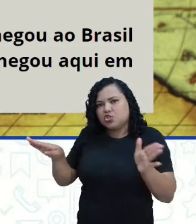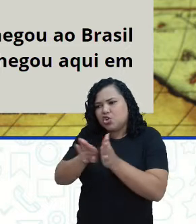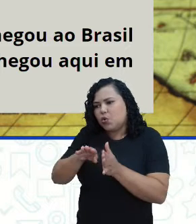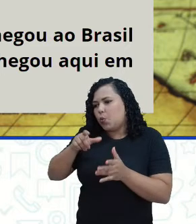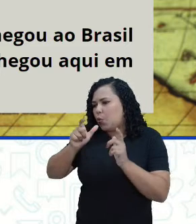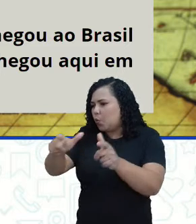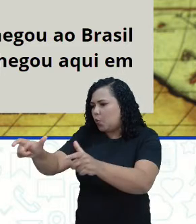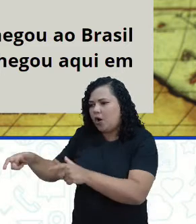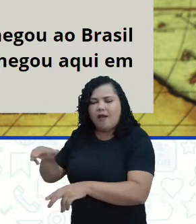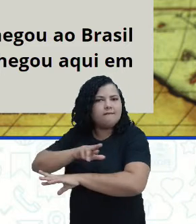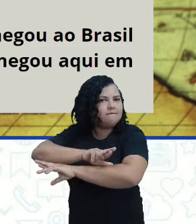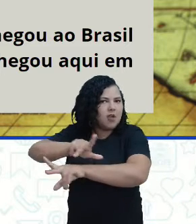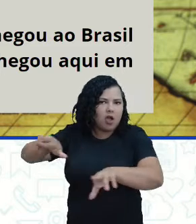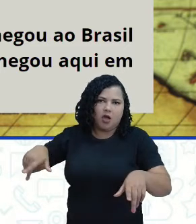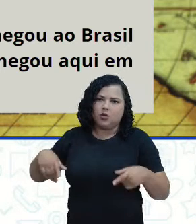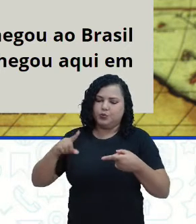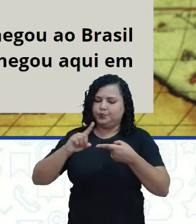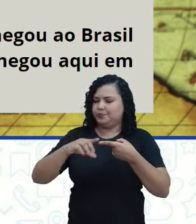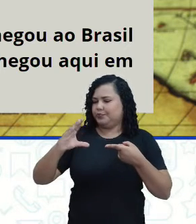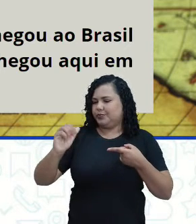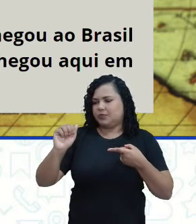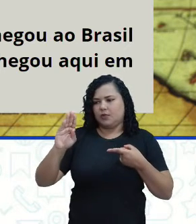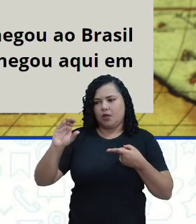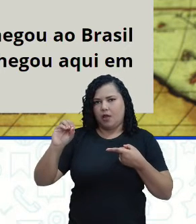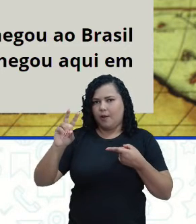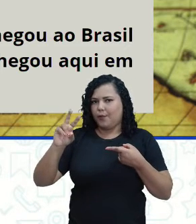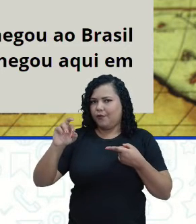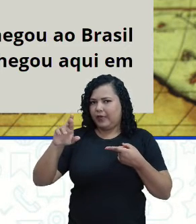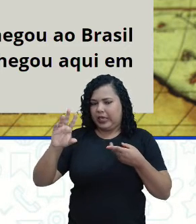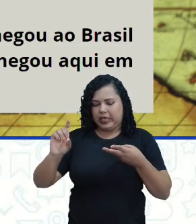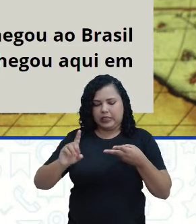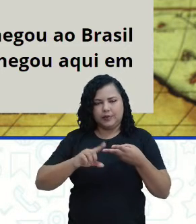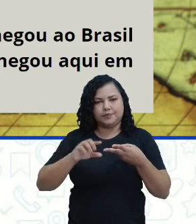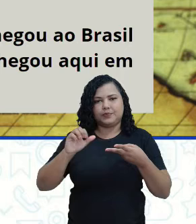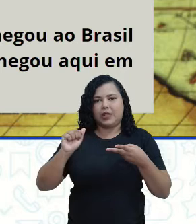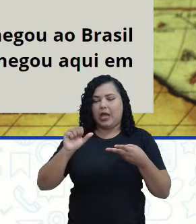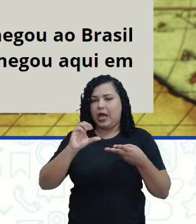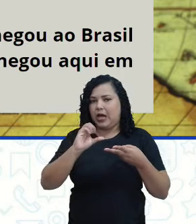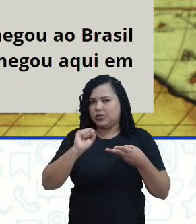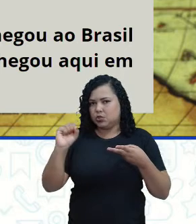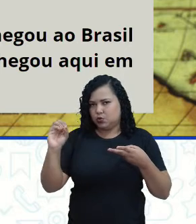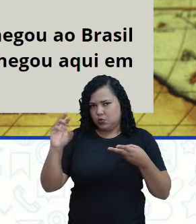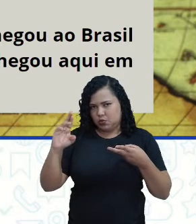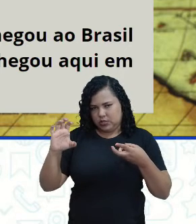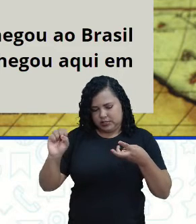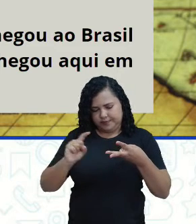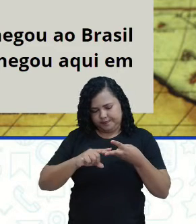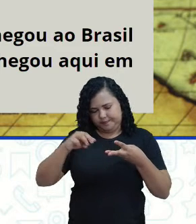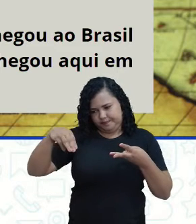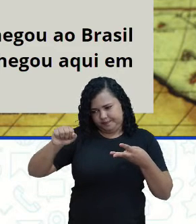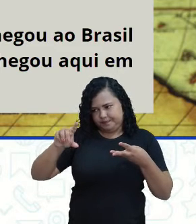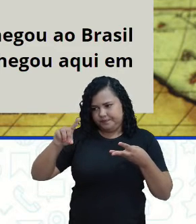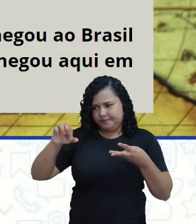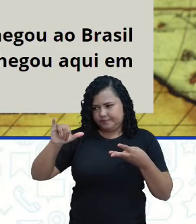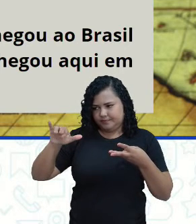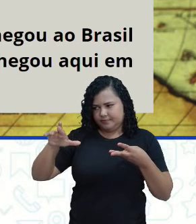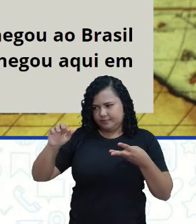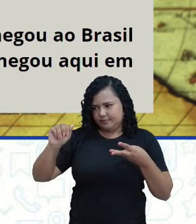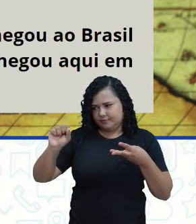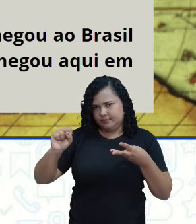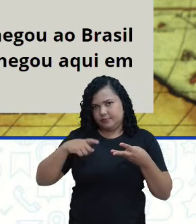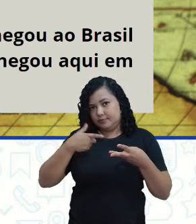haviam estado. Cabo Verde, Açores, Madeira. E um outro grande feito das grandes navegações